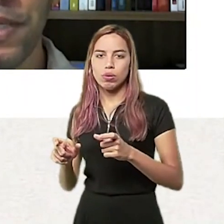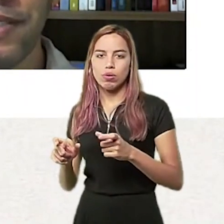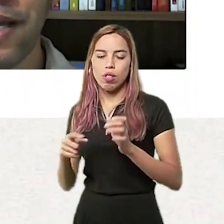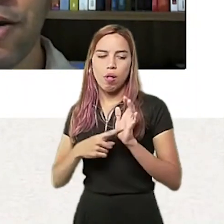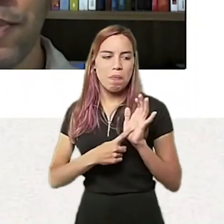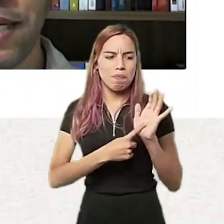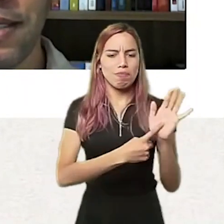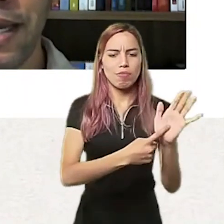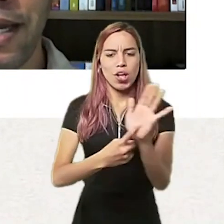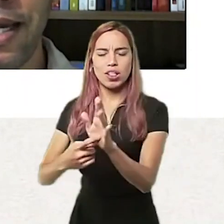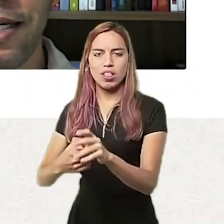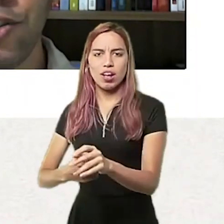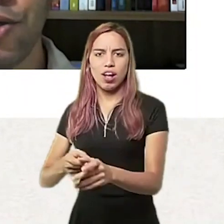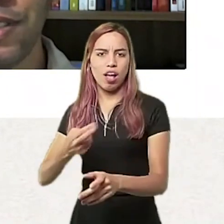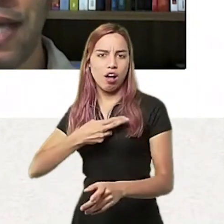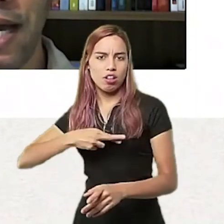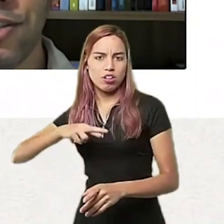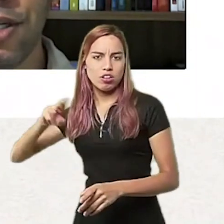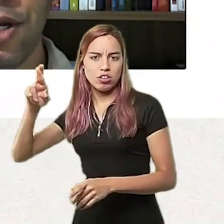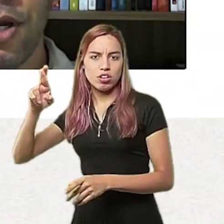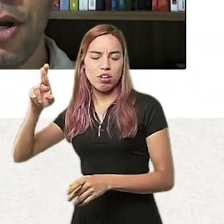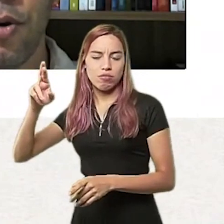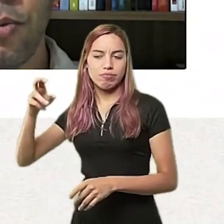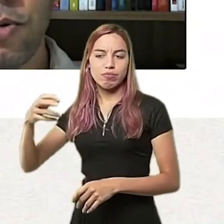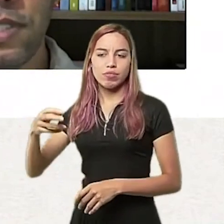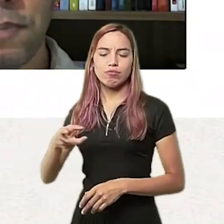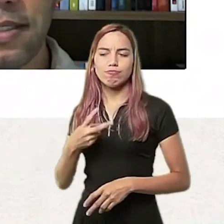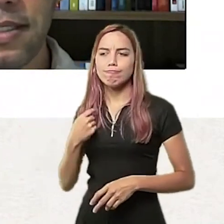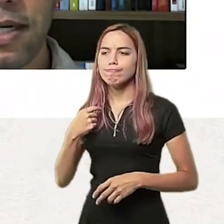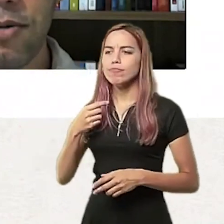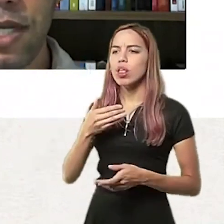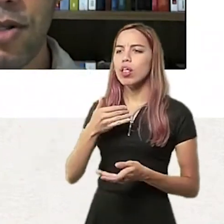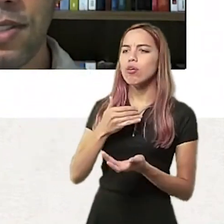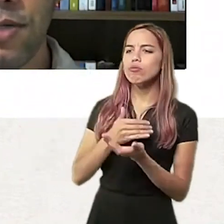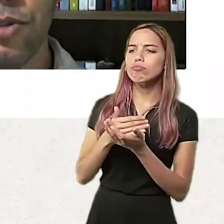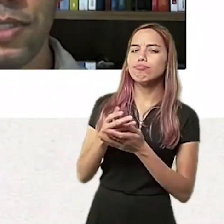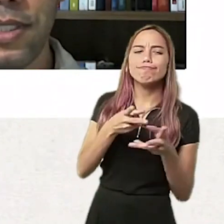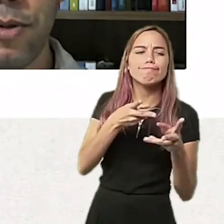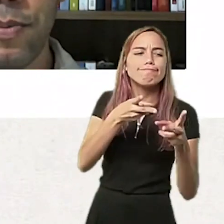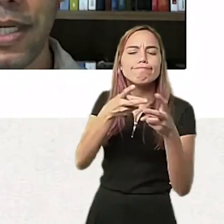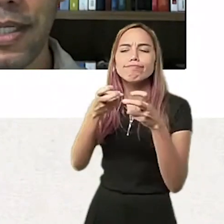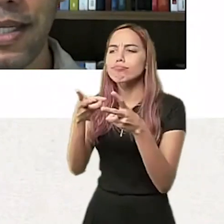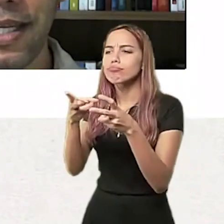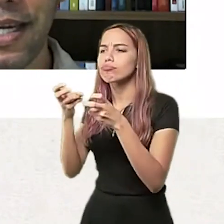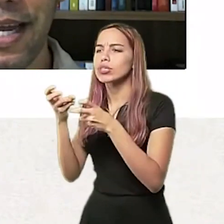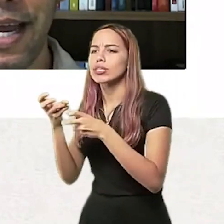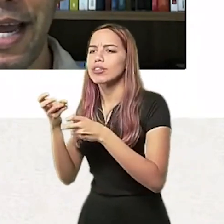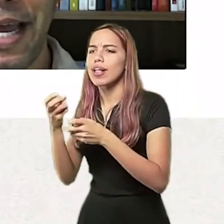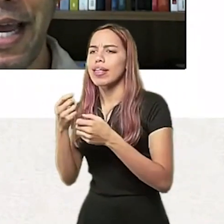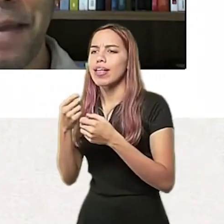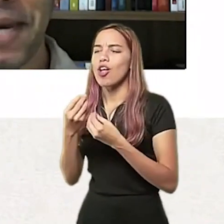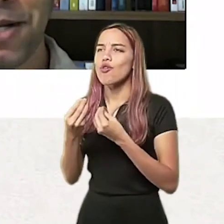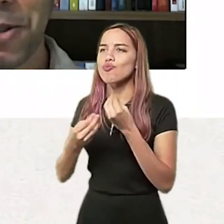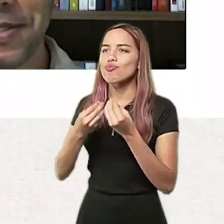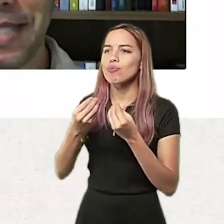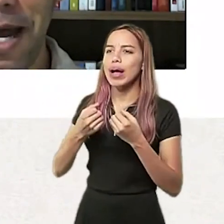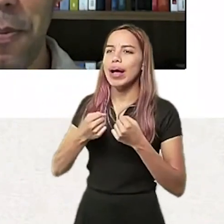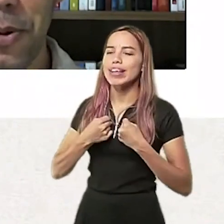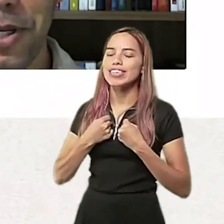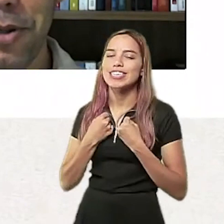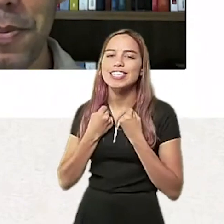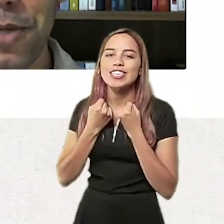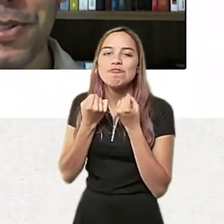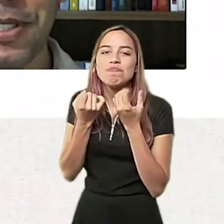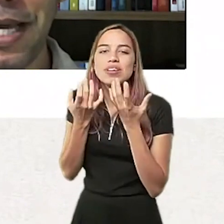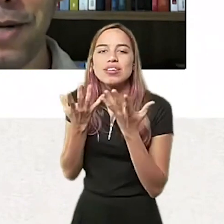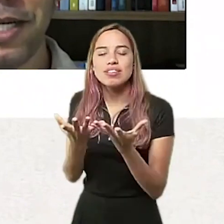religiosidade, e eu comecei a compreender a religiosidade como uma expressão da nossa condição humana, né? É